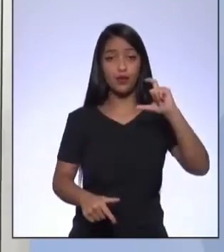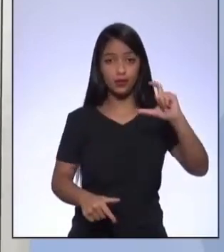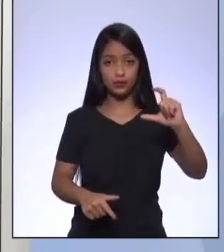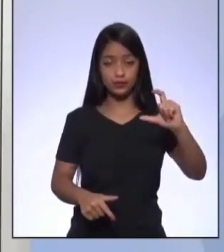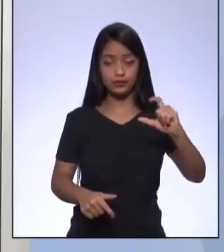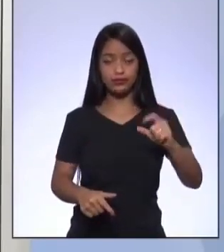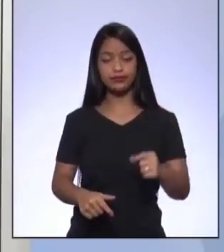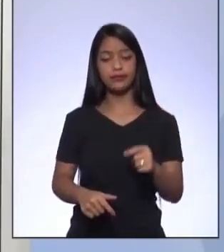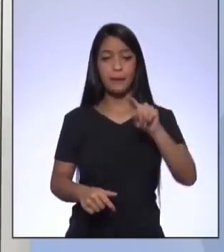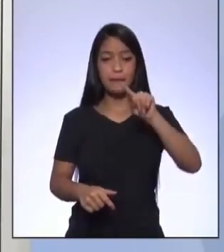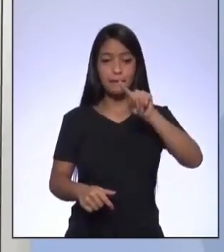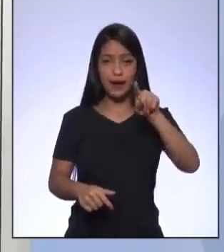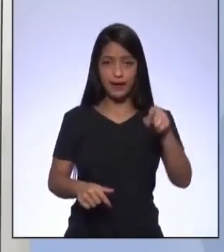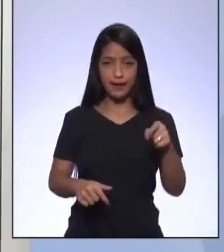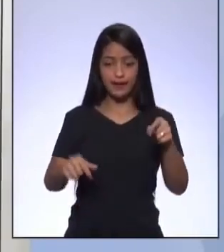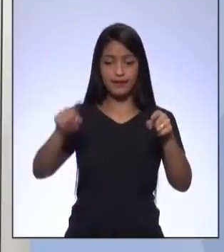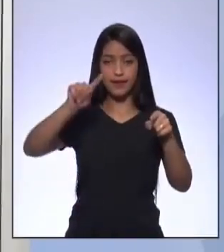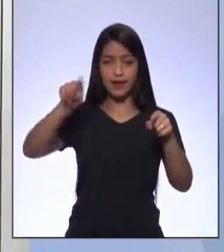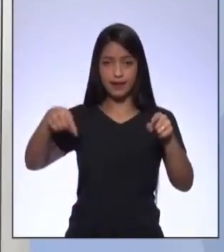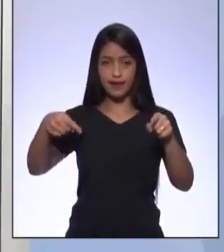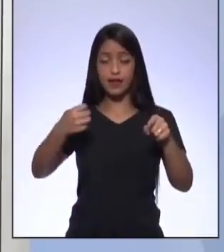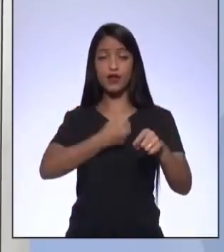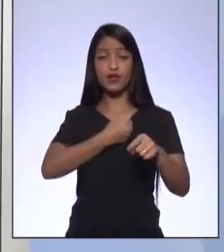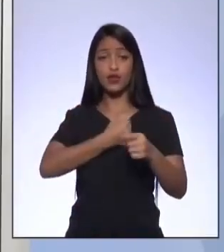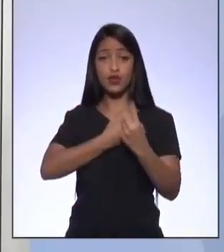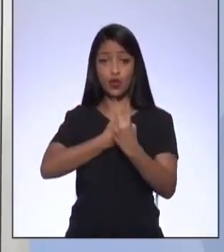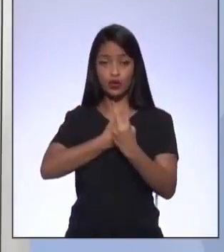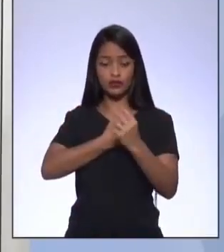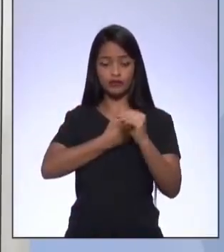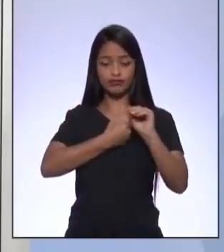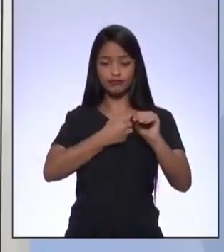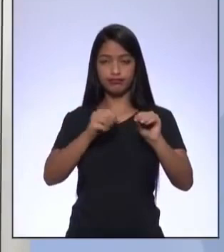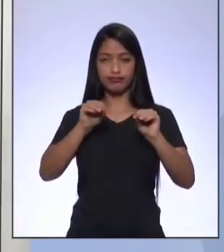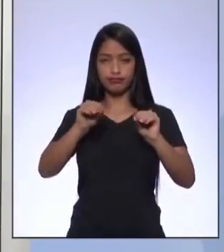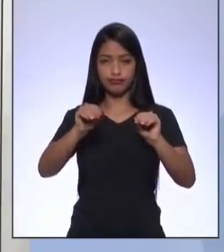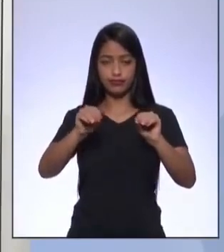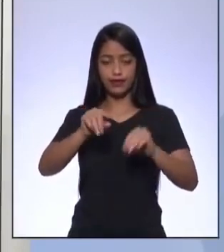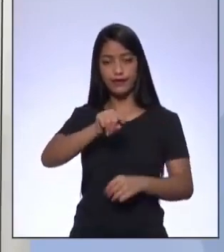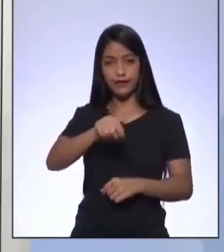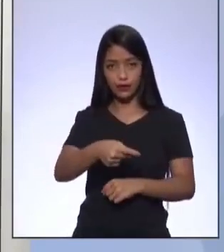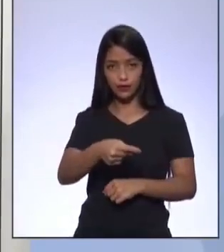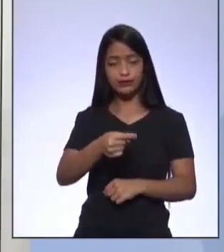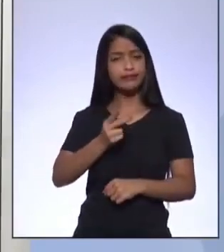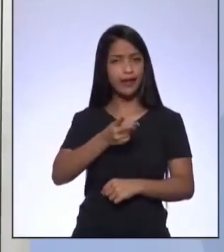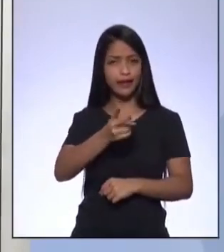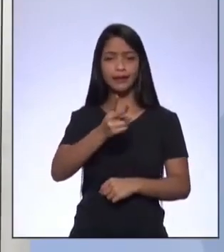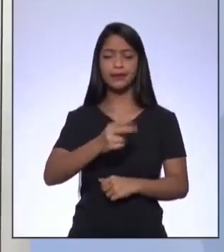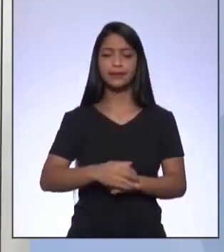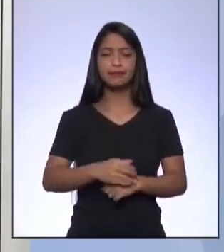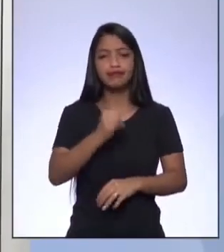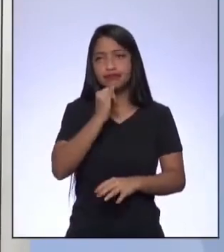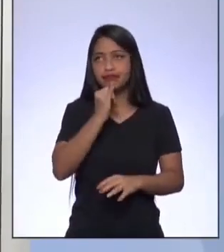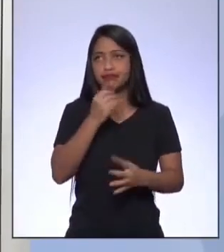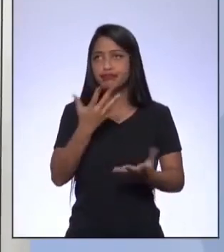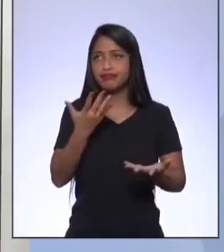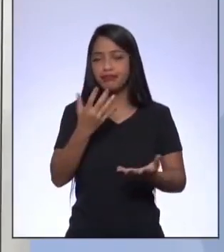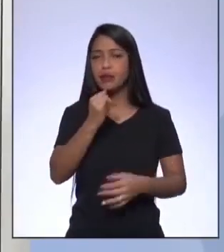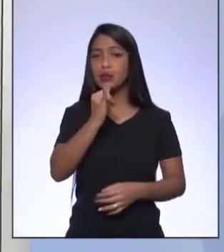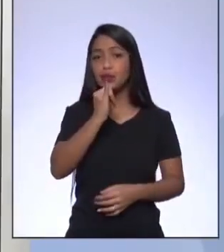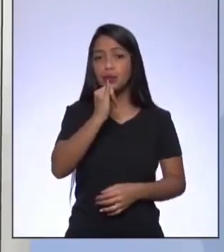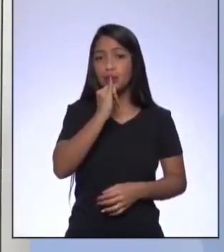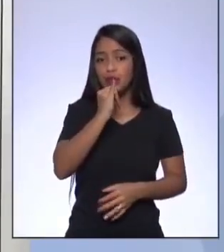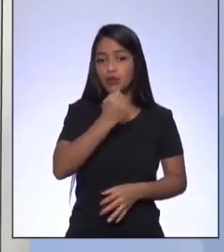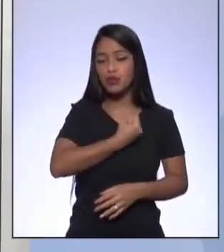e separar os dois valores por vírgulas. Tudo bem? Então, aqui eu vou jogar um valor aleatório. Então, vamos